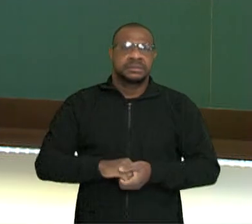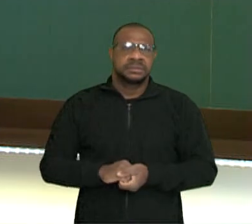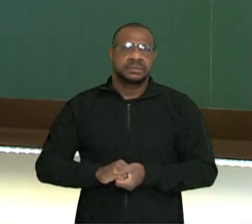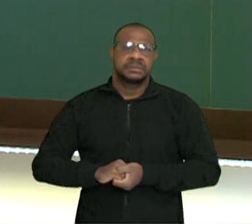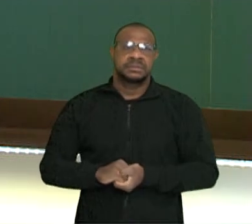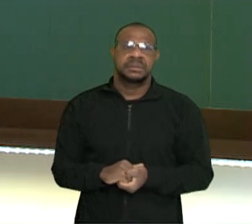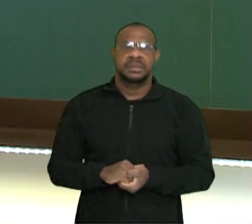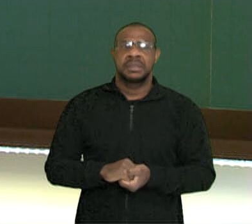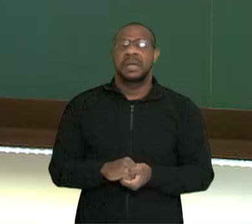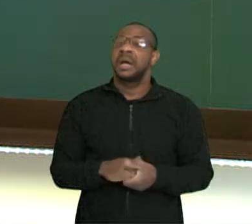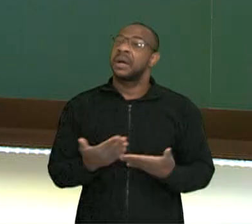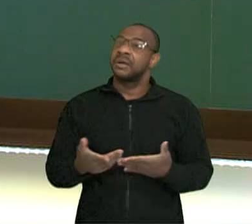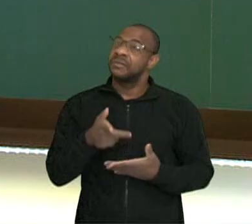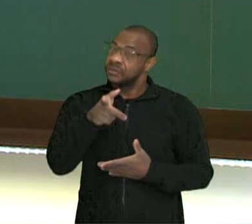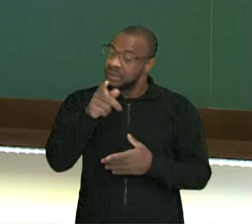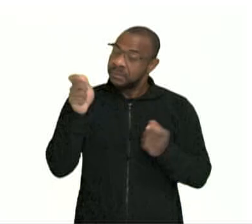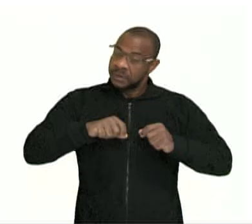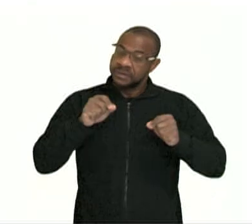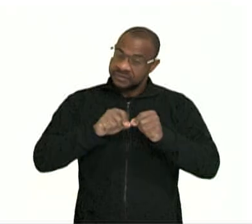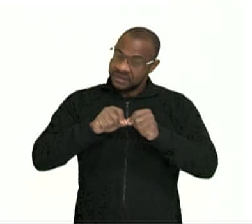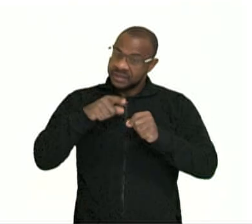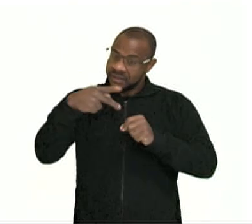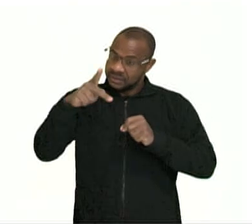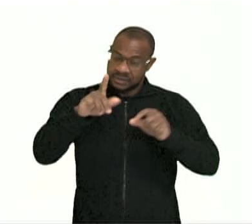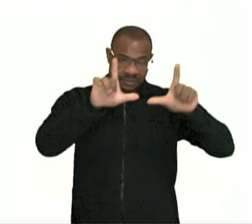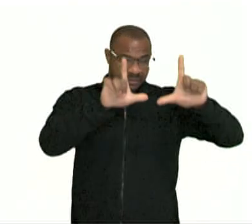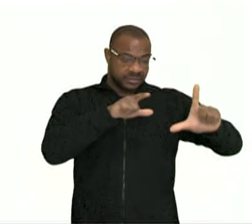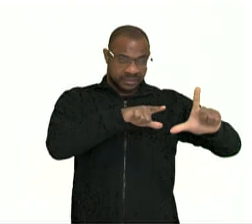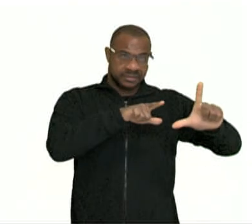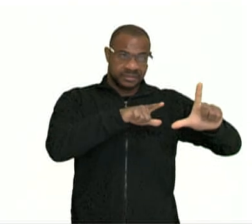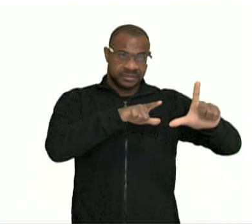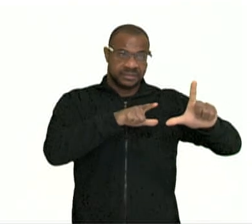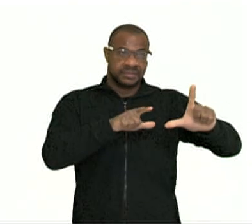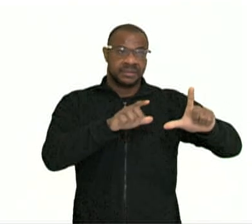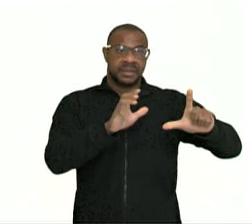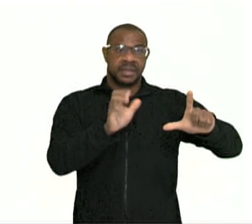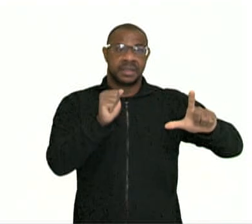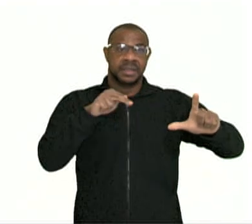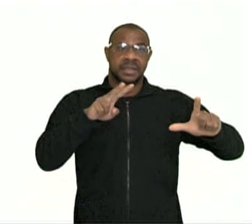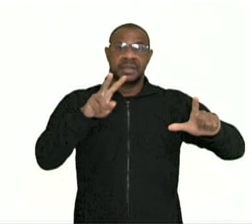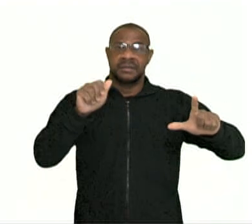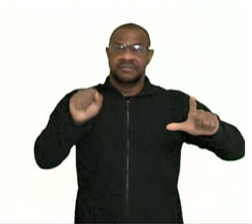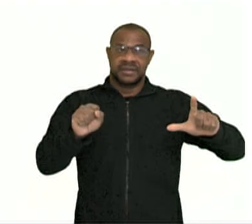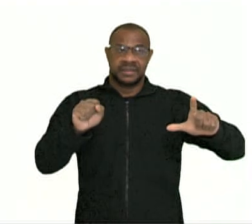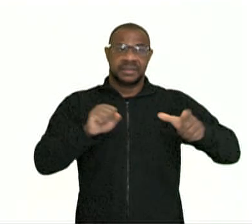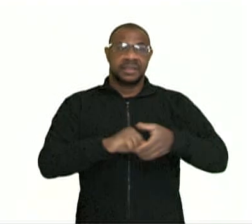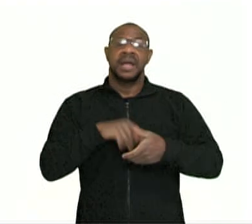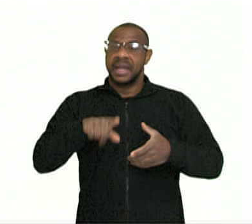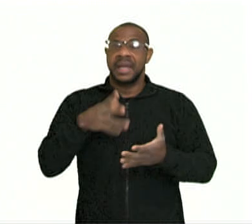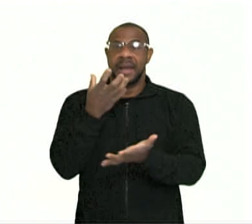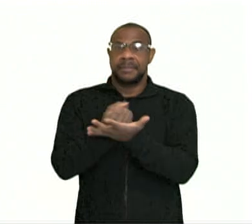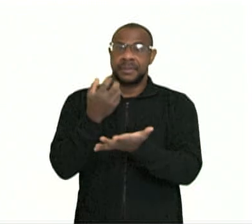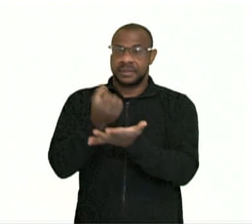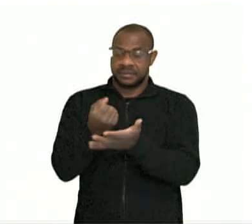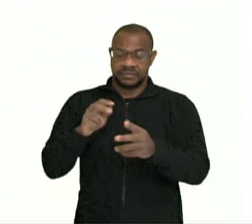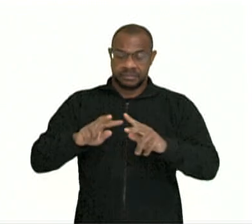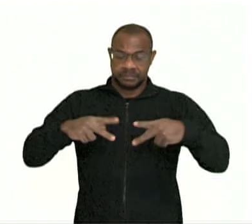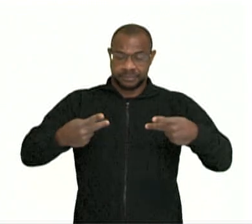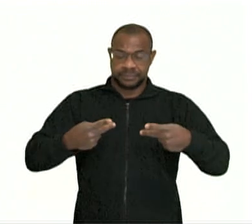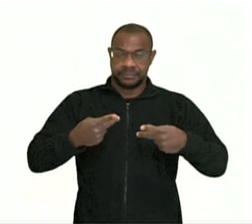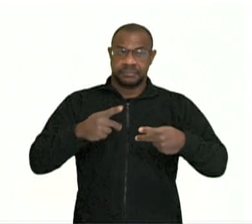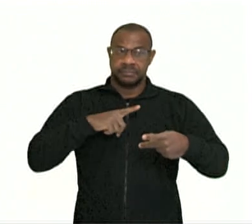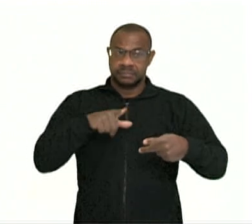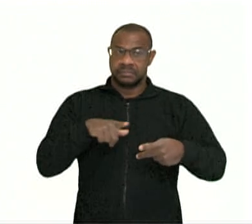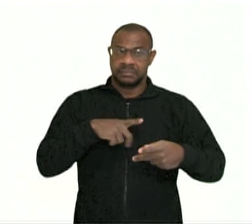Que tal agora fazer um panfleto aí no Canvas? Você já acessou o Canvas? Então o Canva é um aplicativo online